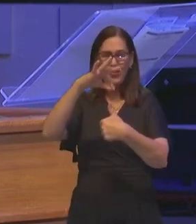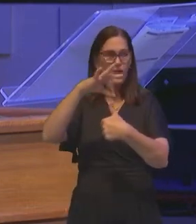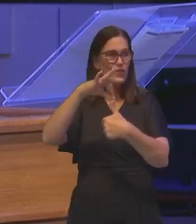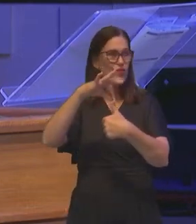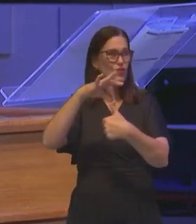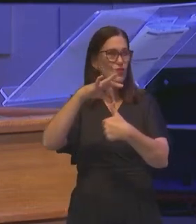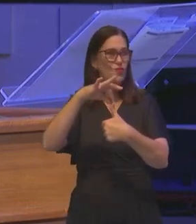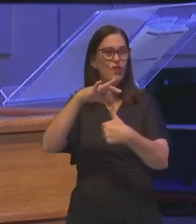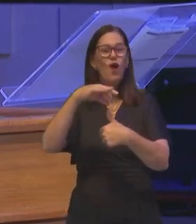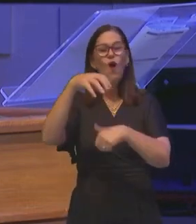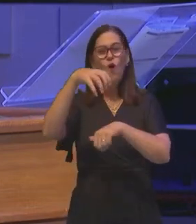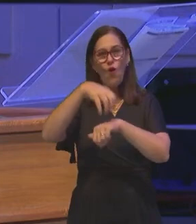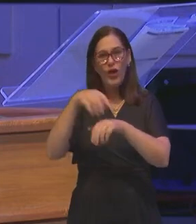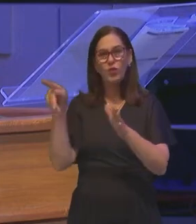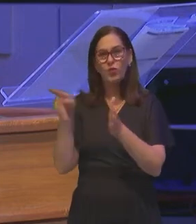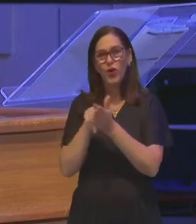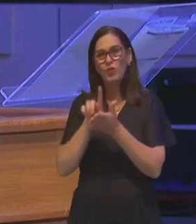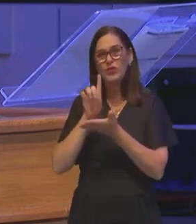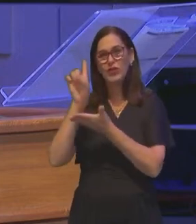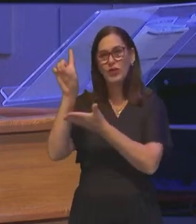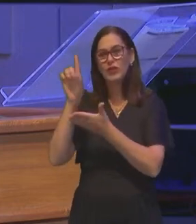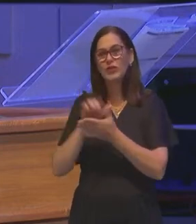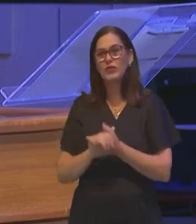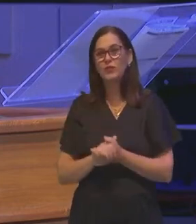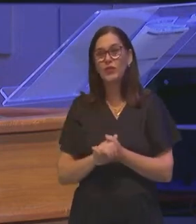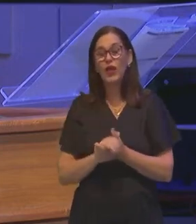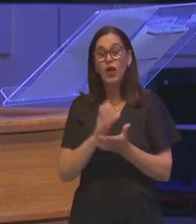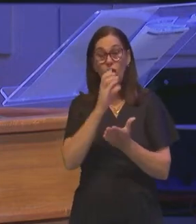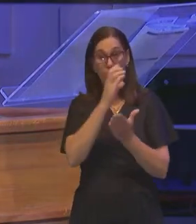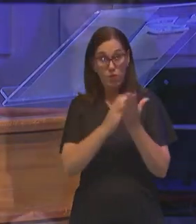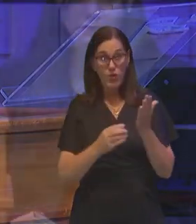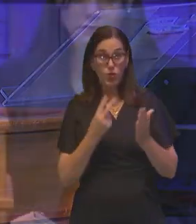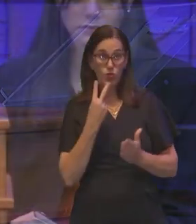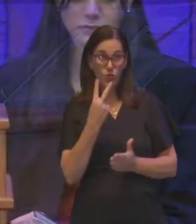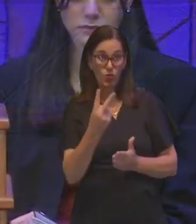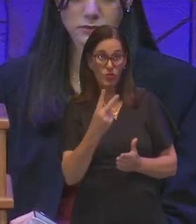de Deus. E aqui então no capítulo 2,